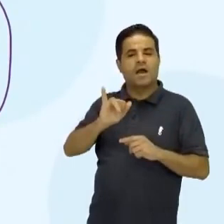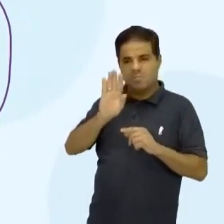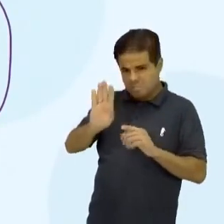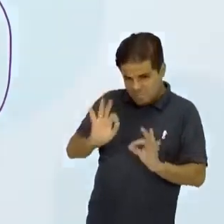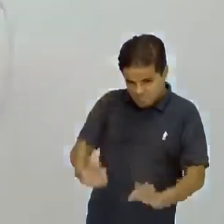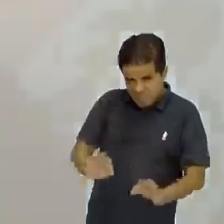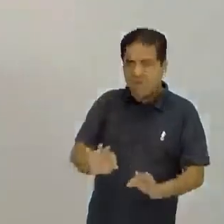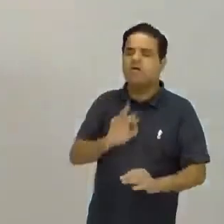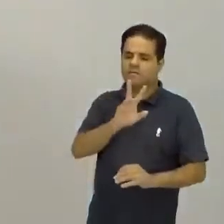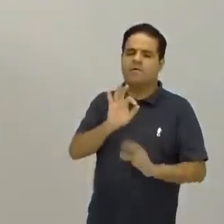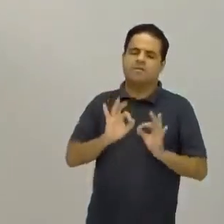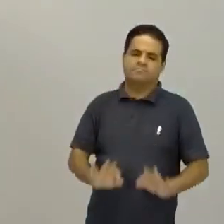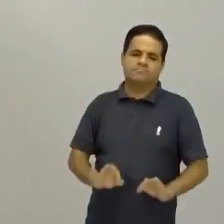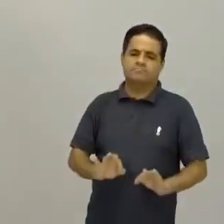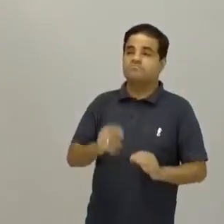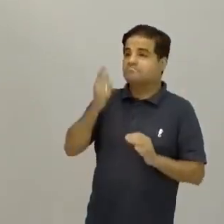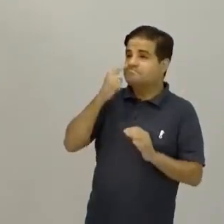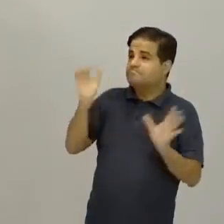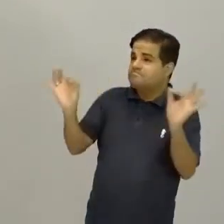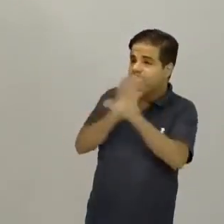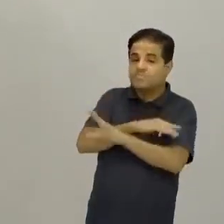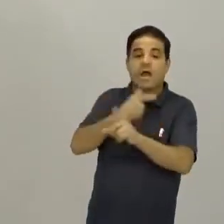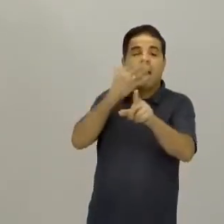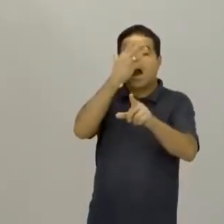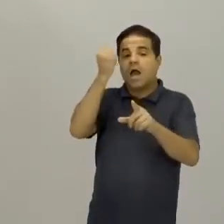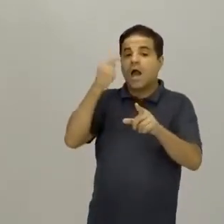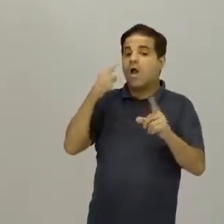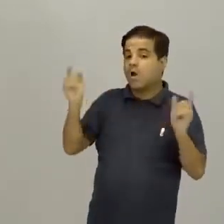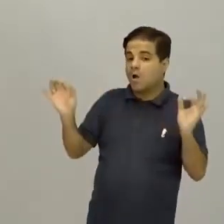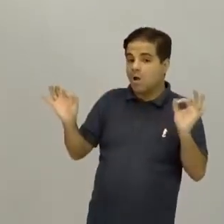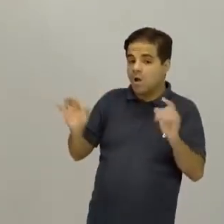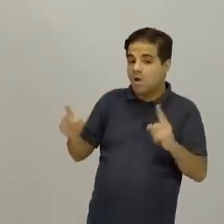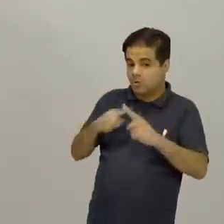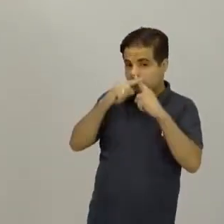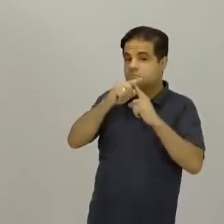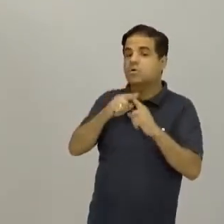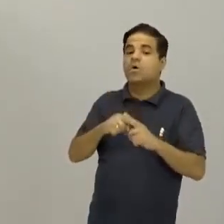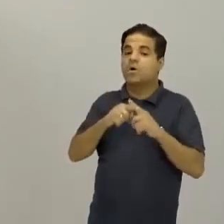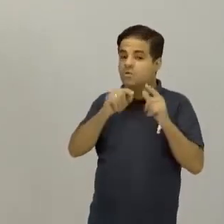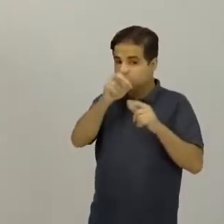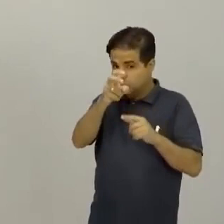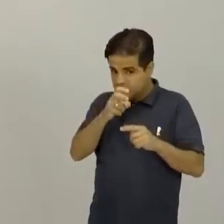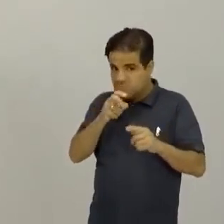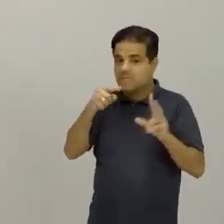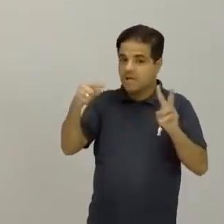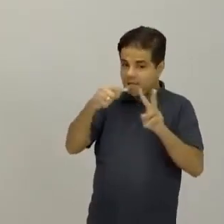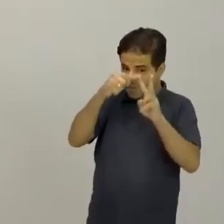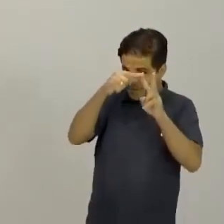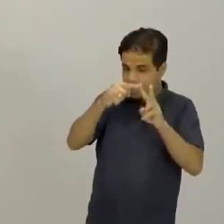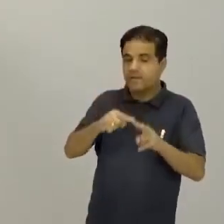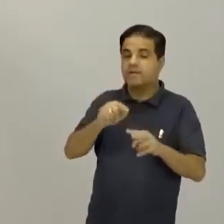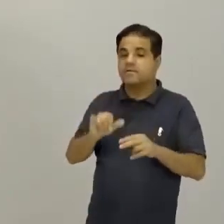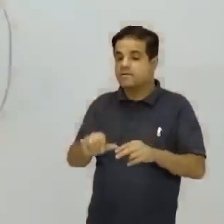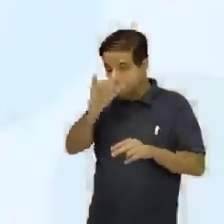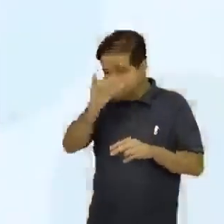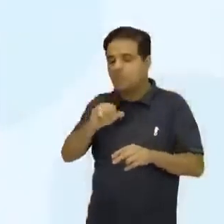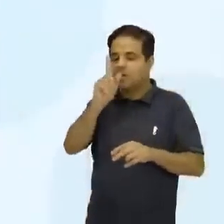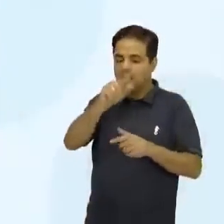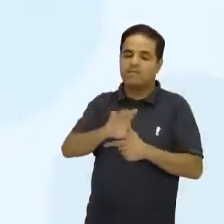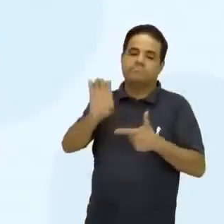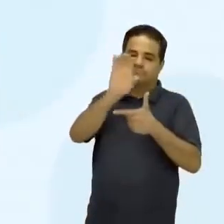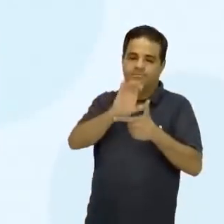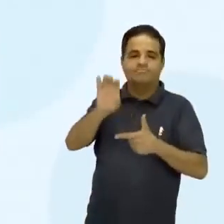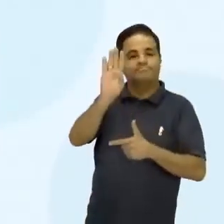b? Vai. Então, vamos ver a resolução. Não esqueça, hein? Cruzou o x, é a raiz. Cruzou o y, é o coeficiente b. Então, olha lá